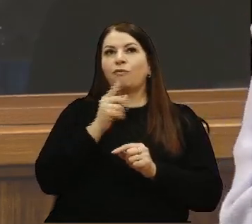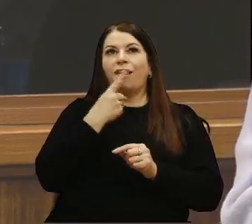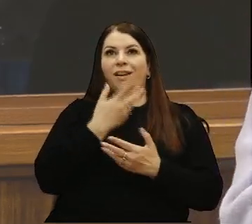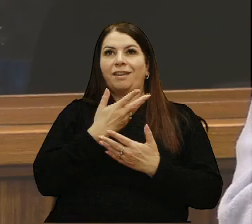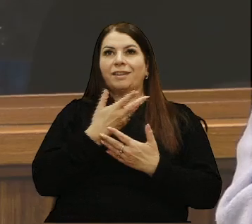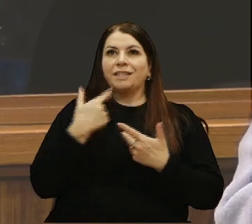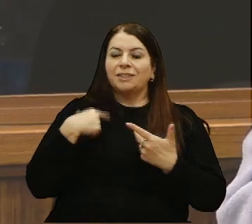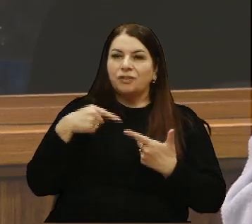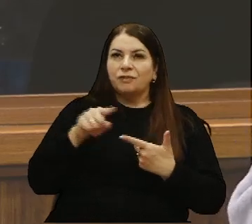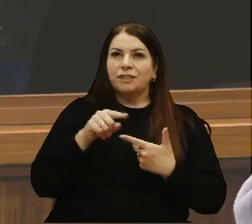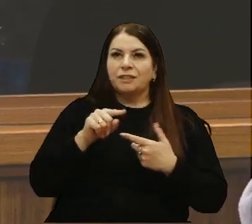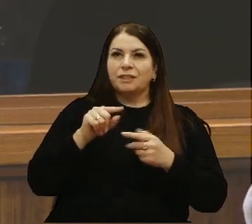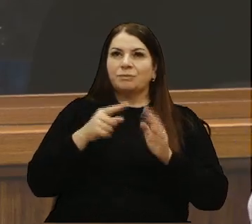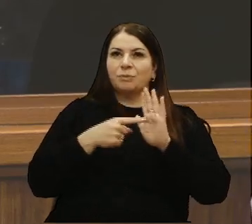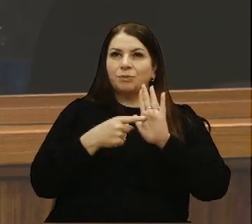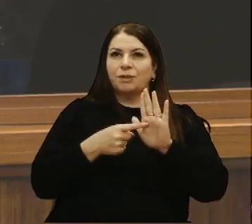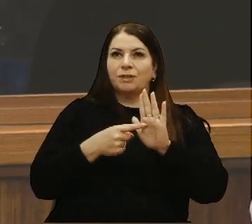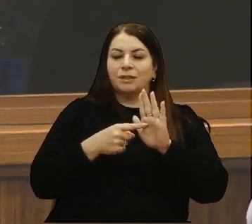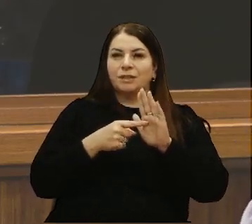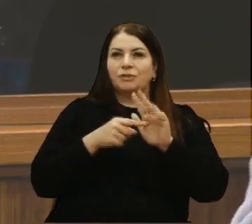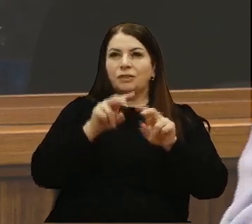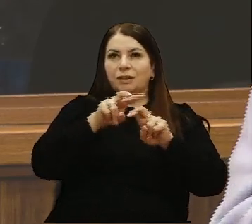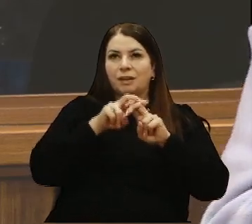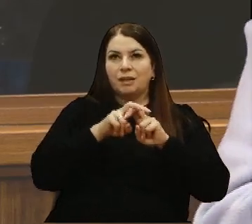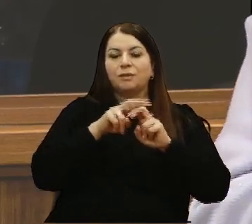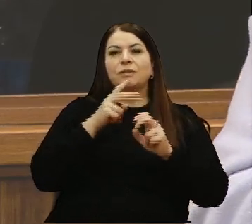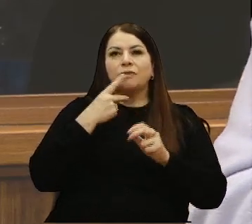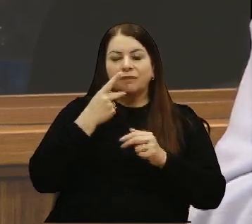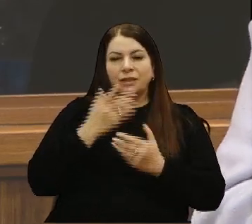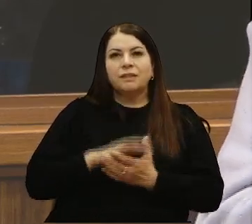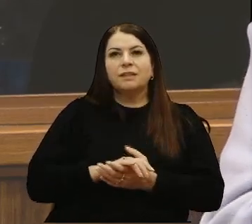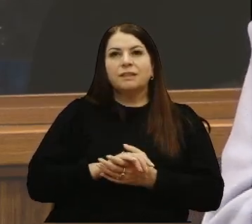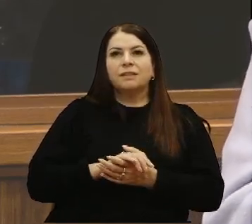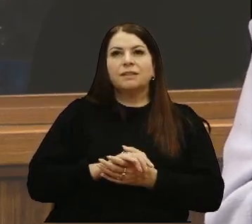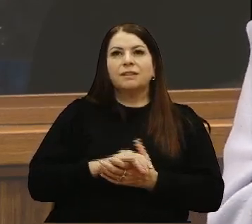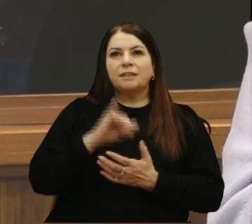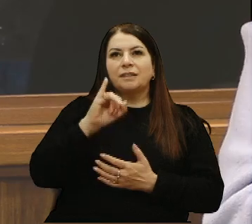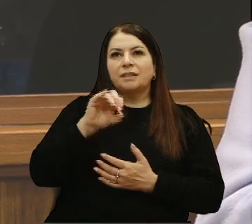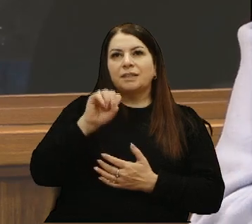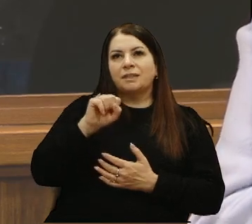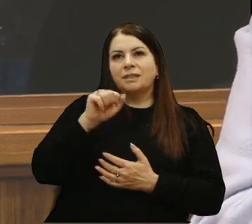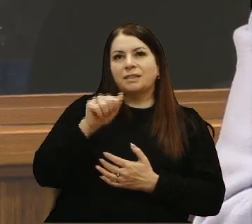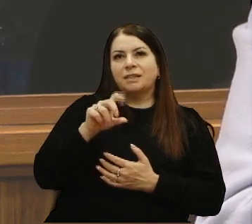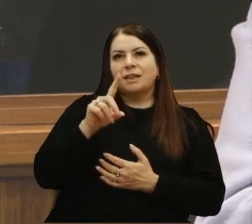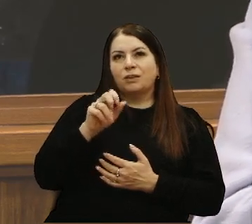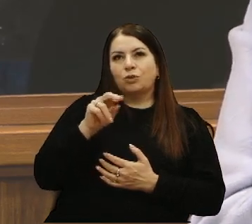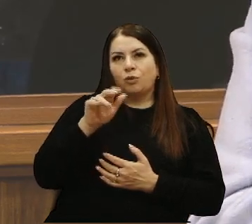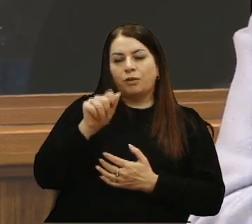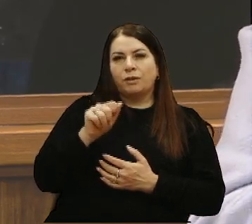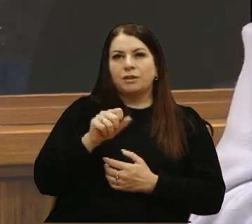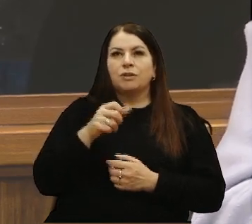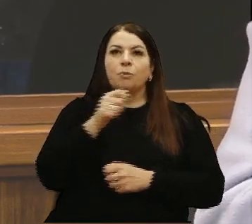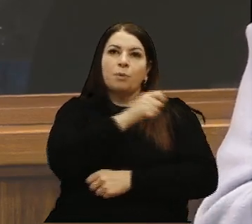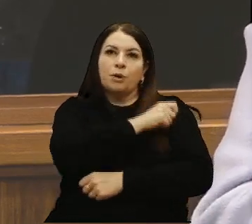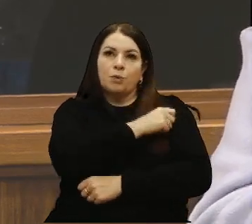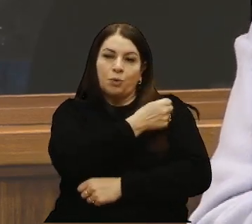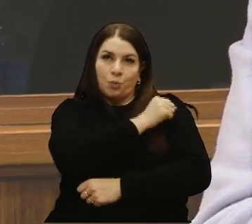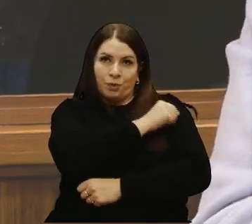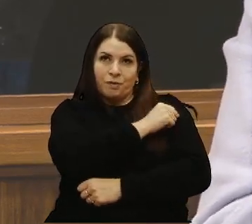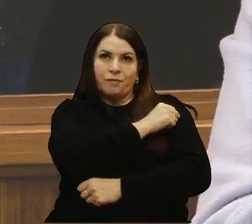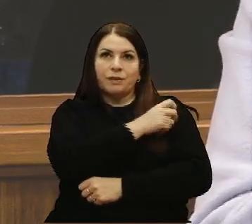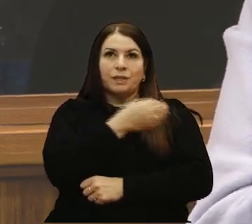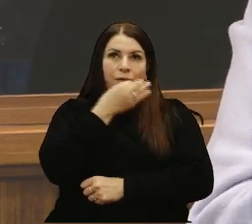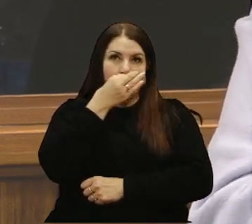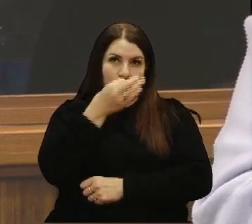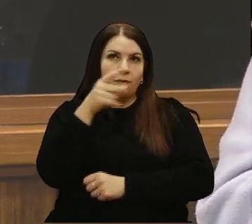não estivesse na exposição de motivo, eu falaria da Isadora, né, que foi uma aluna ali do 8º ano, que sugeriu